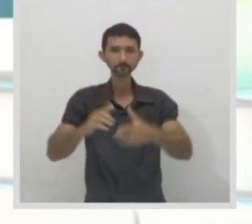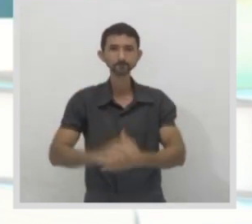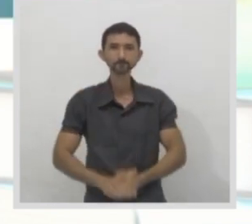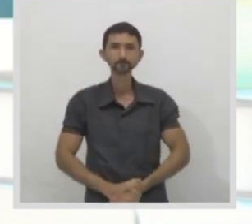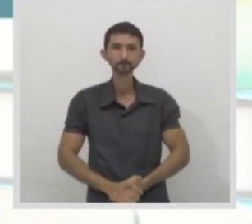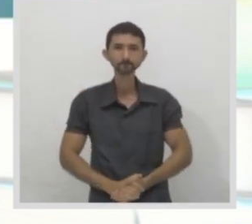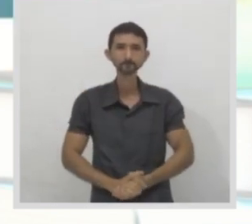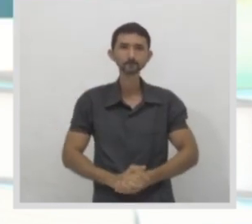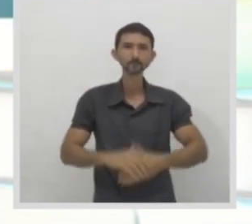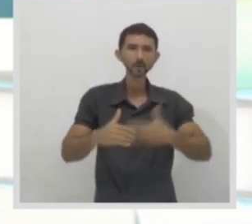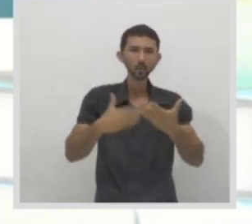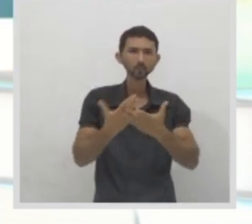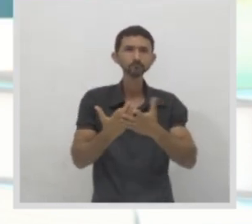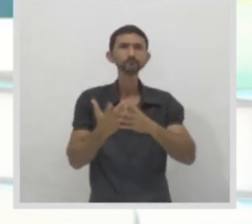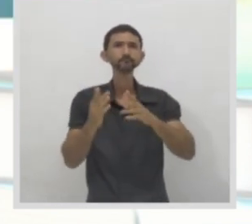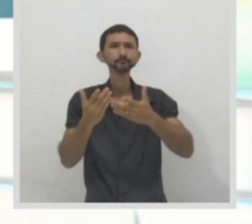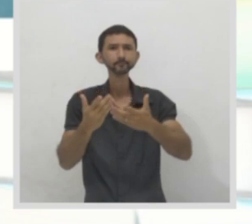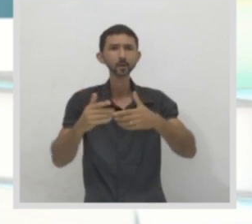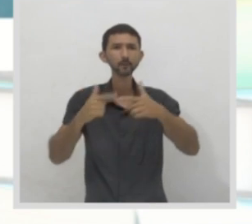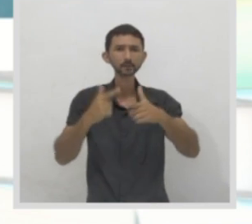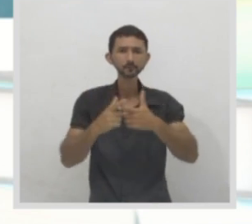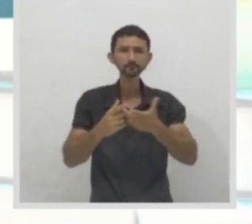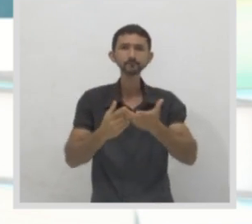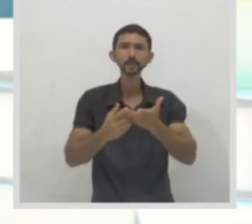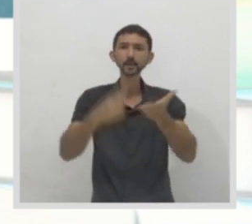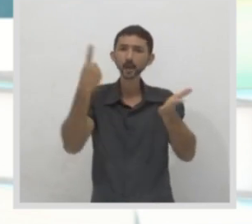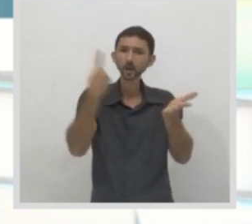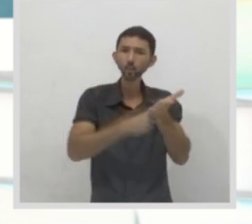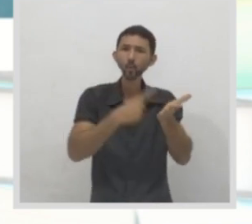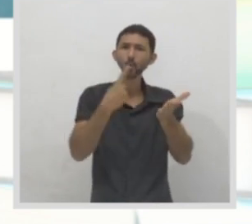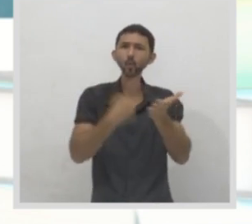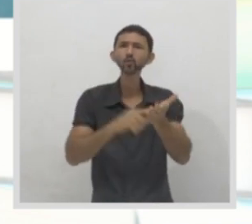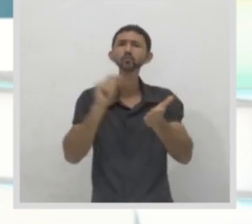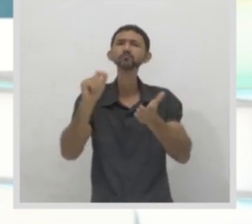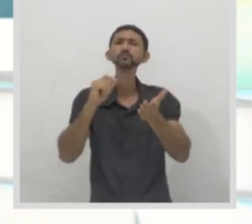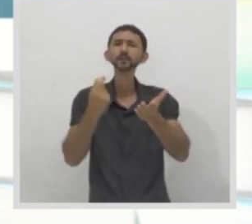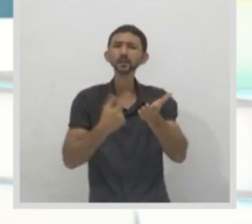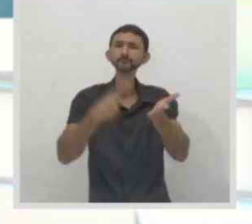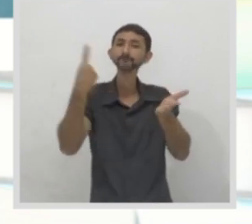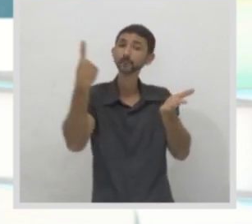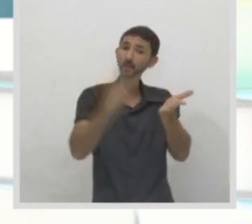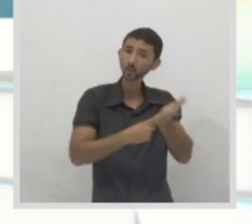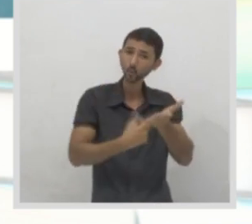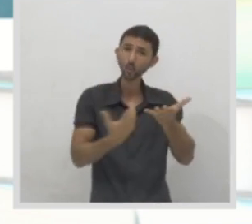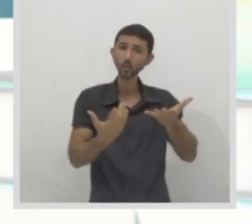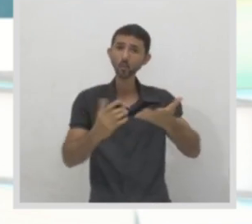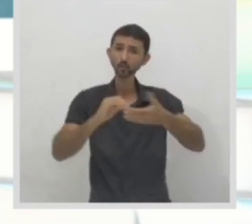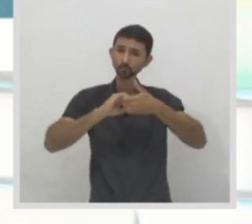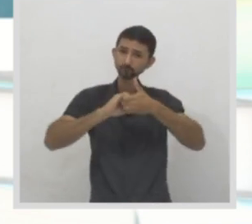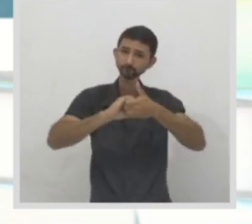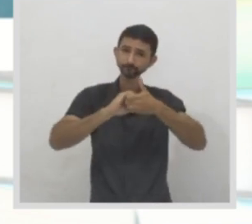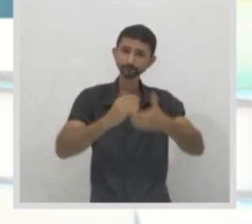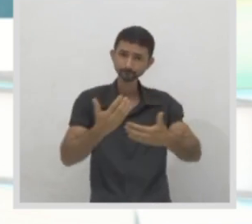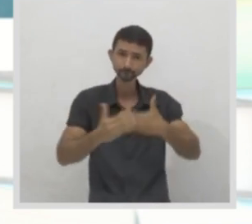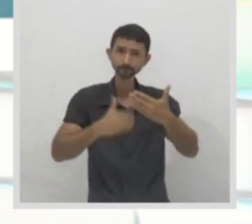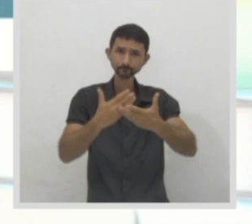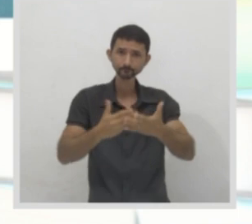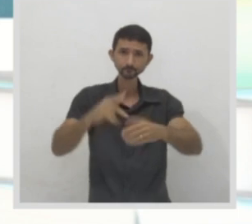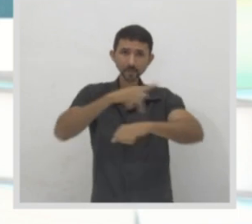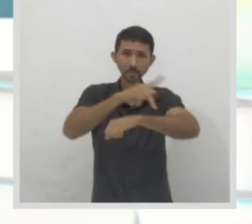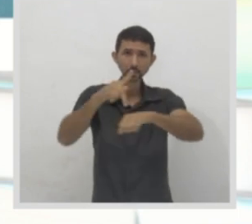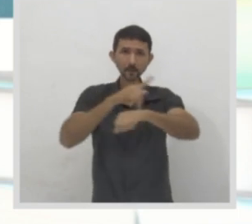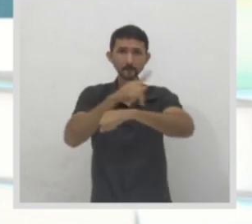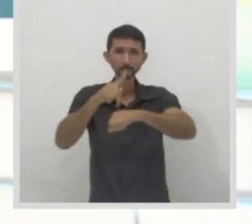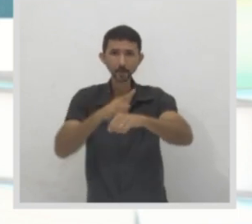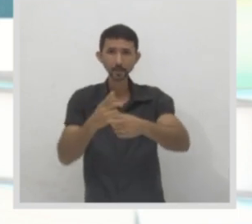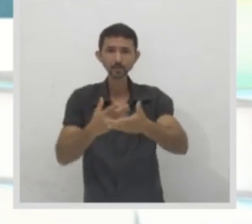para nós finalizarmos, nós temos os tratados, né? O que são os tratados? Eram acordos entre nações para